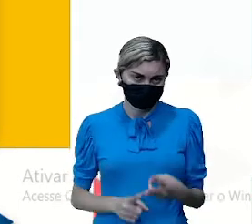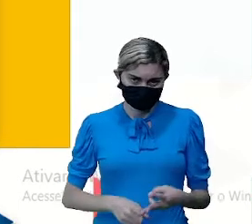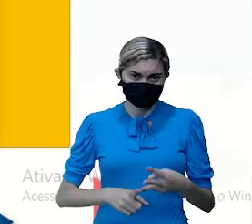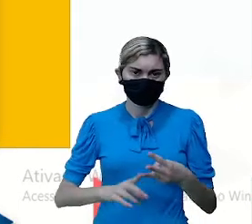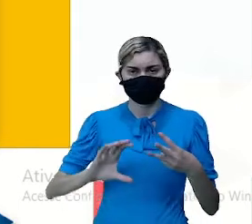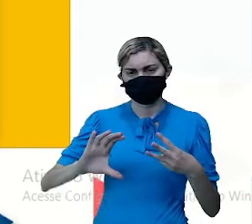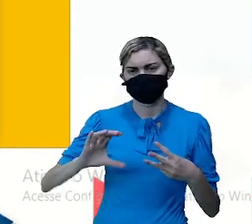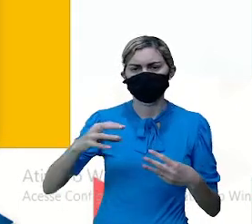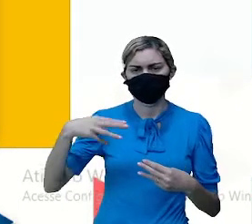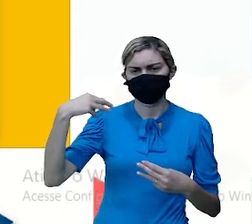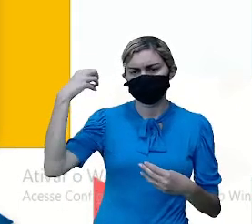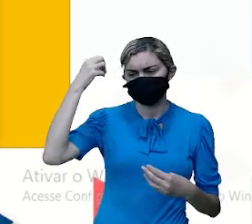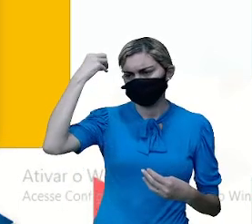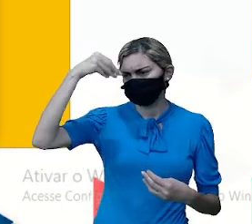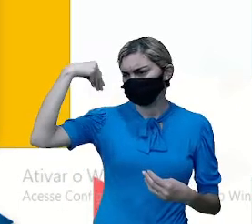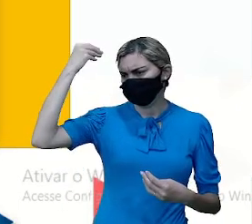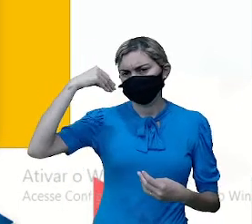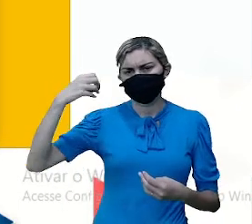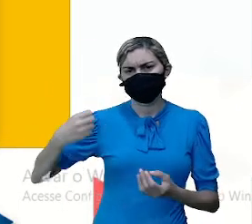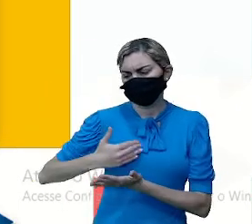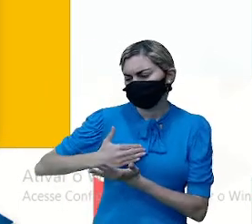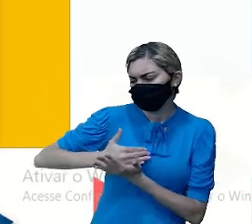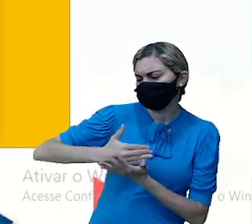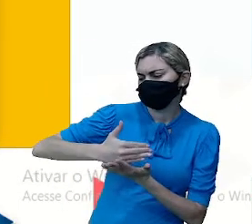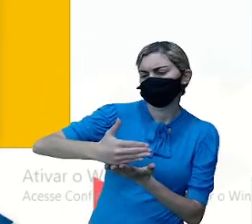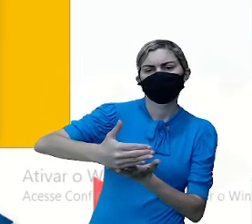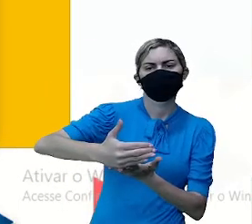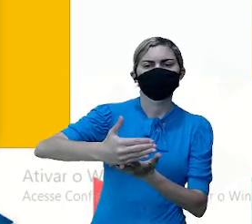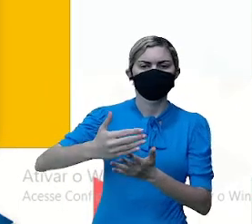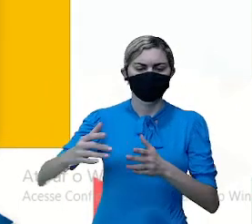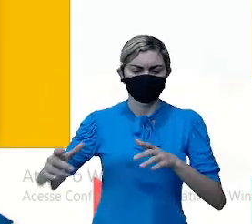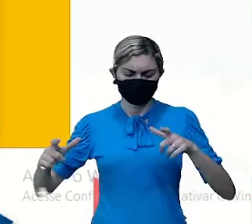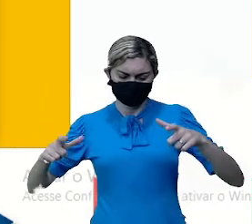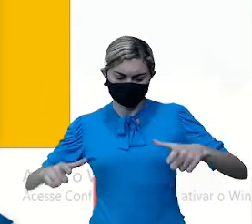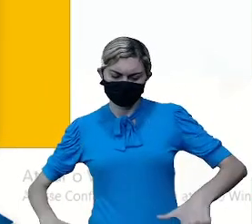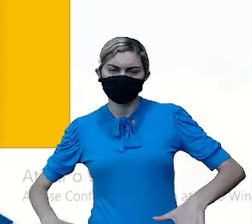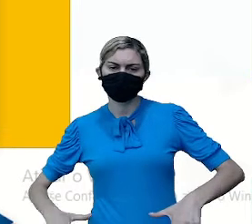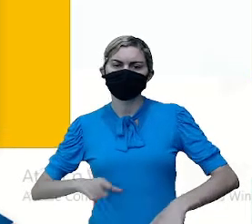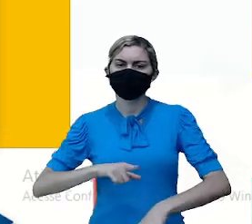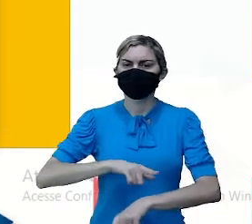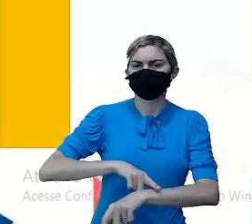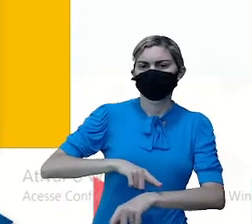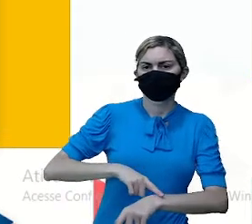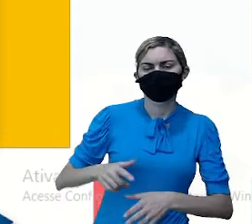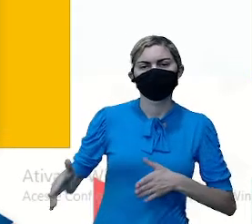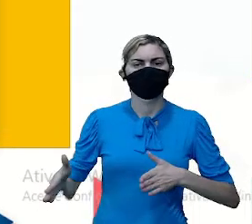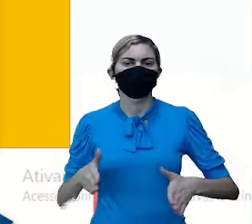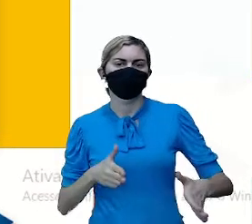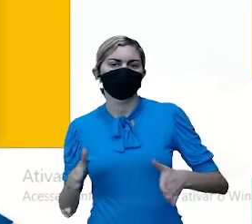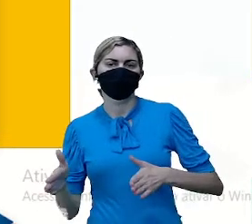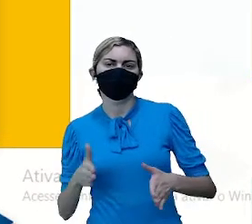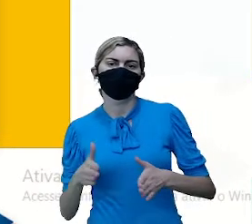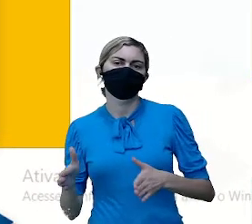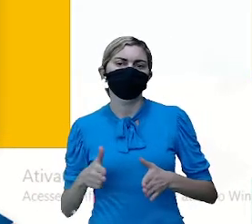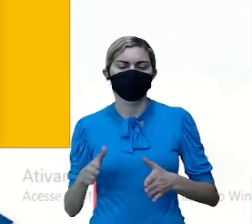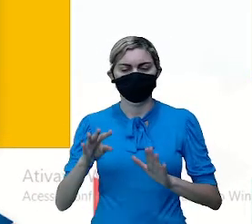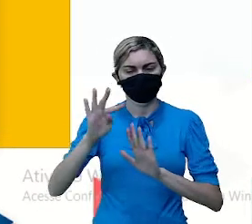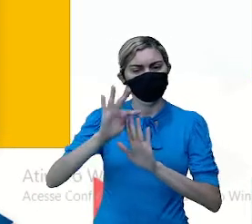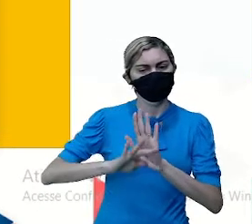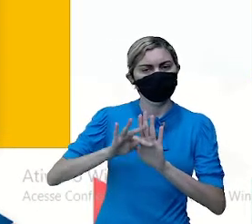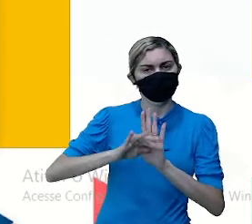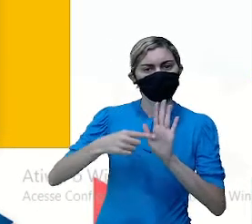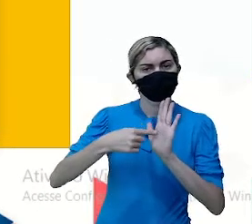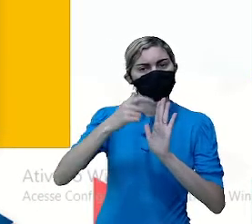atualizar a experiência original no tempo e espaço. Afinal, independente do período, o texto